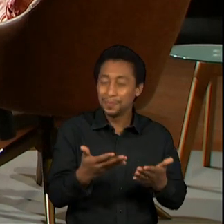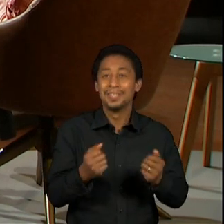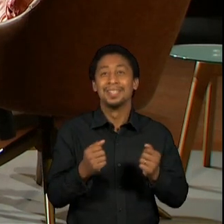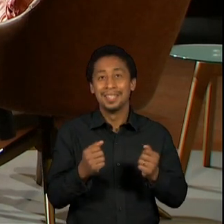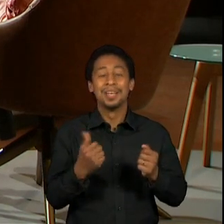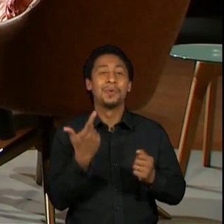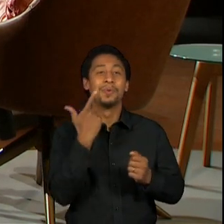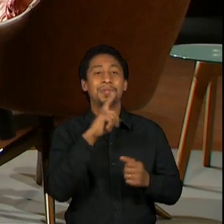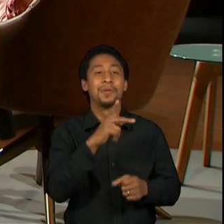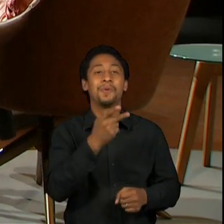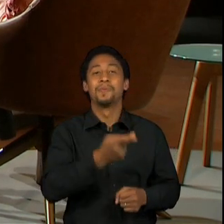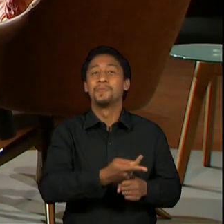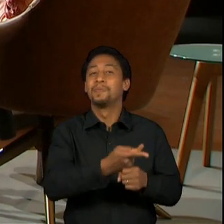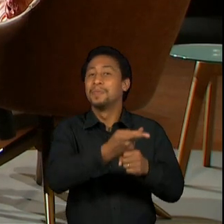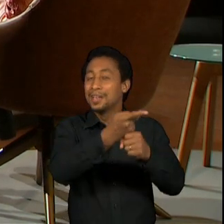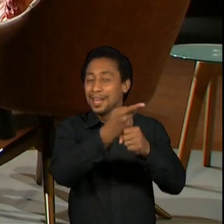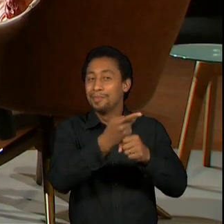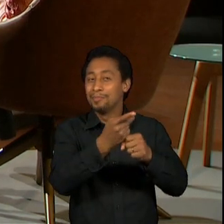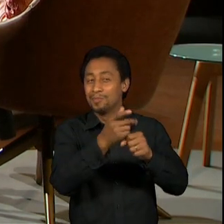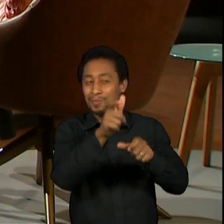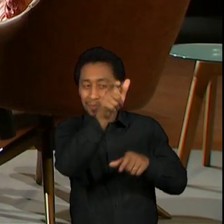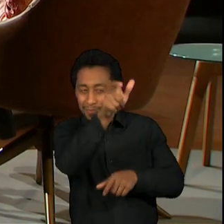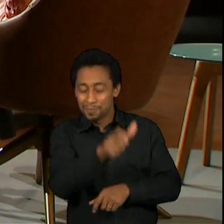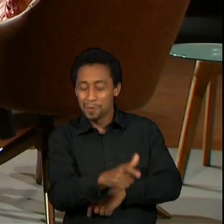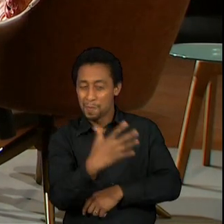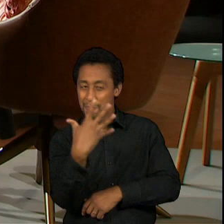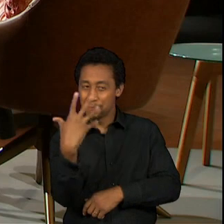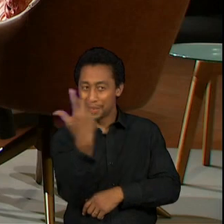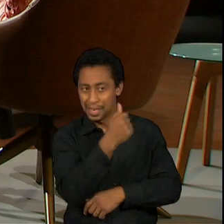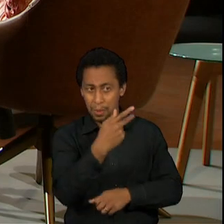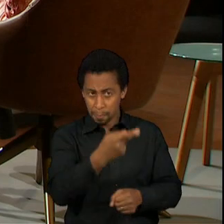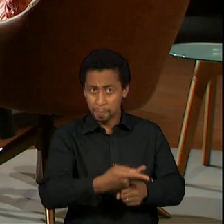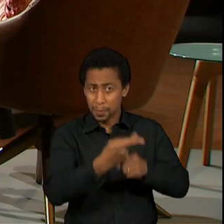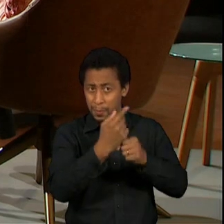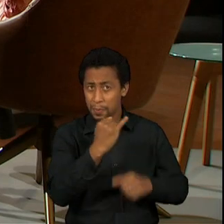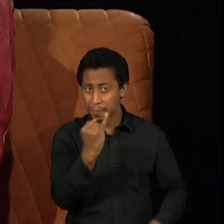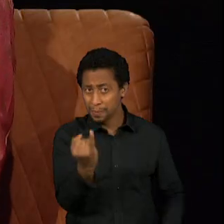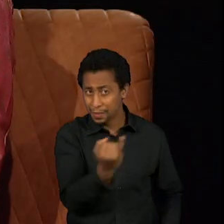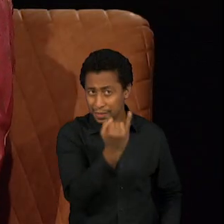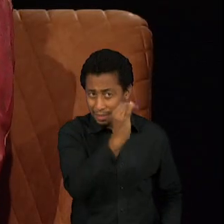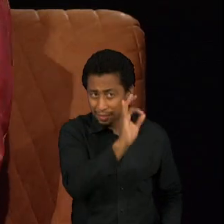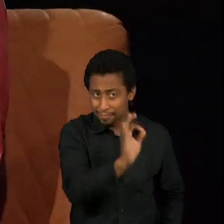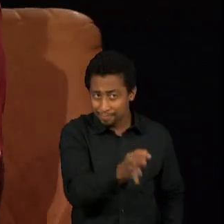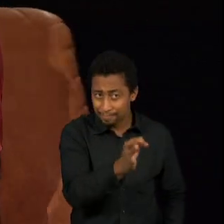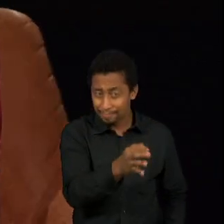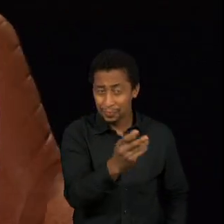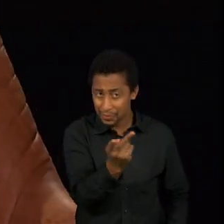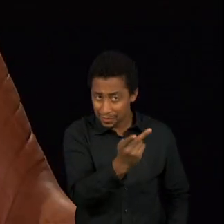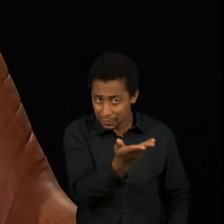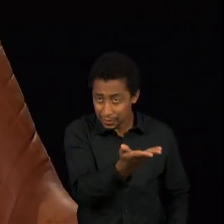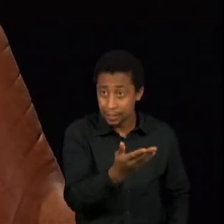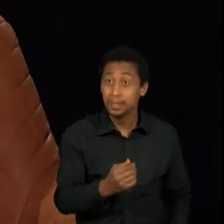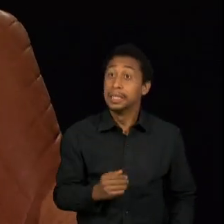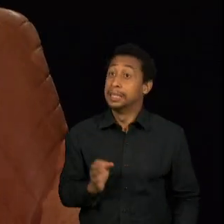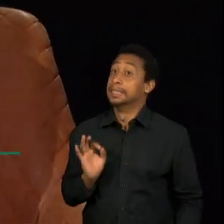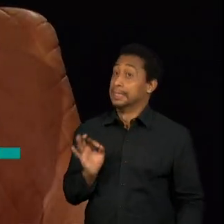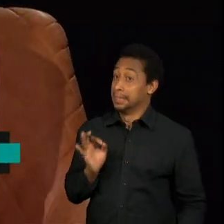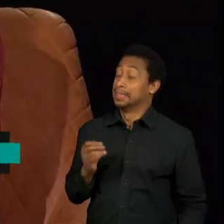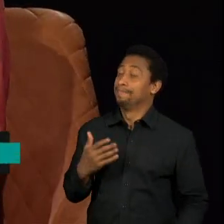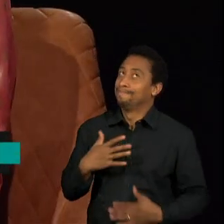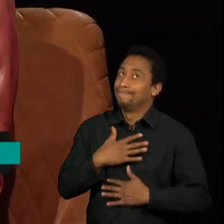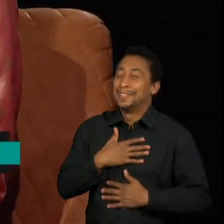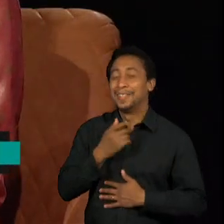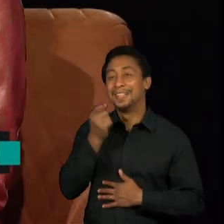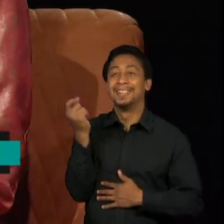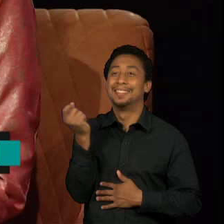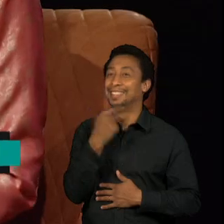prêmio de Garota Glamour. E esse prêmio foi bem importante para você e para o Glauber. Essa coisa de Glamour Girl foi muito